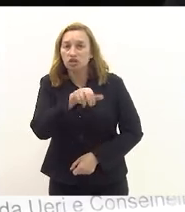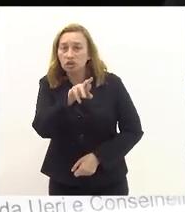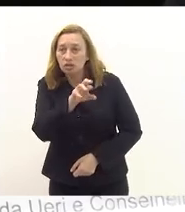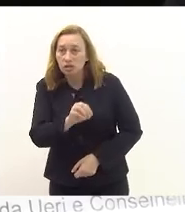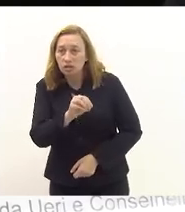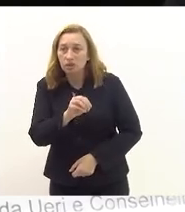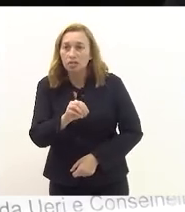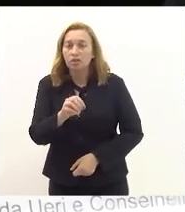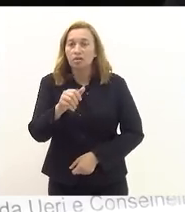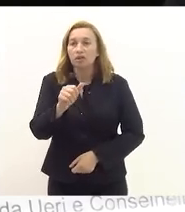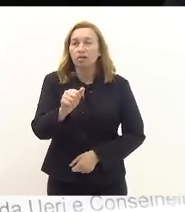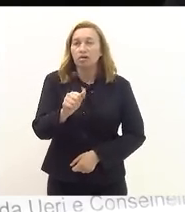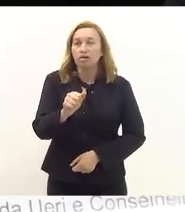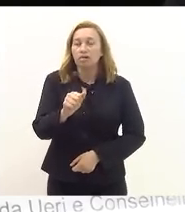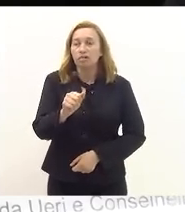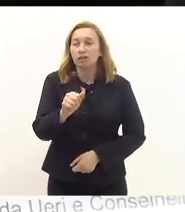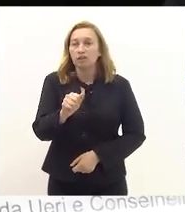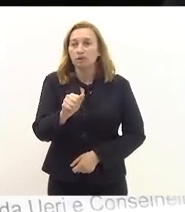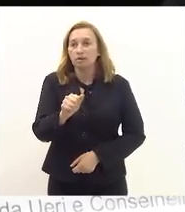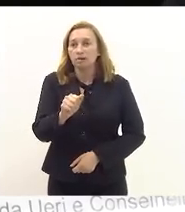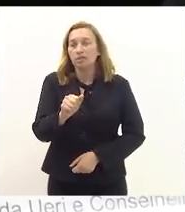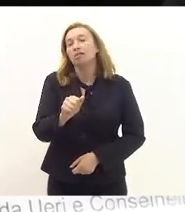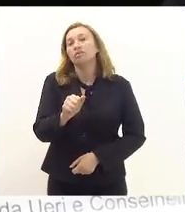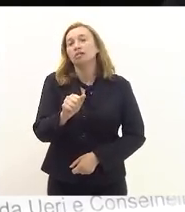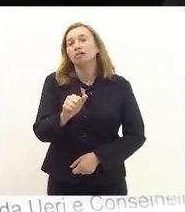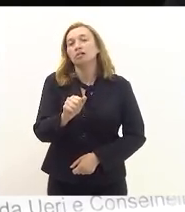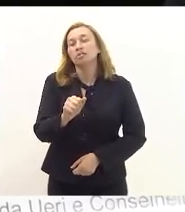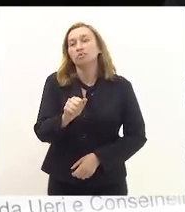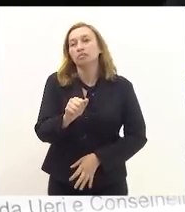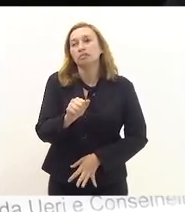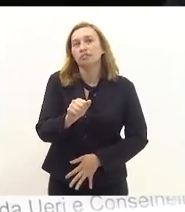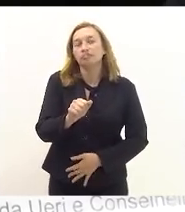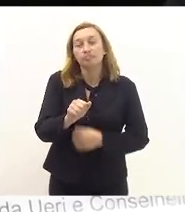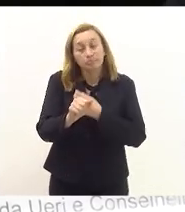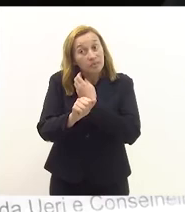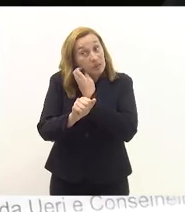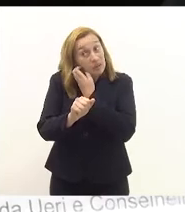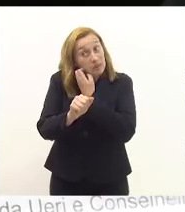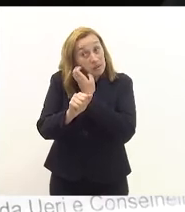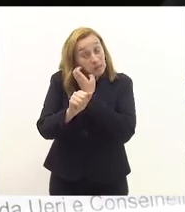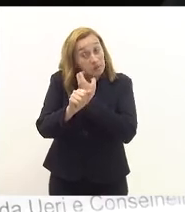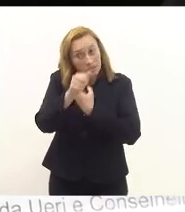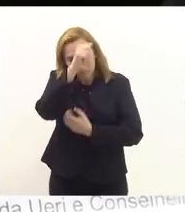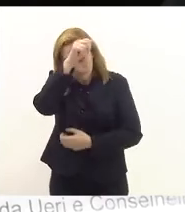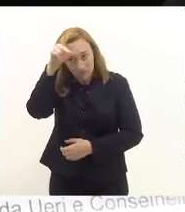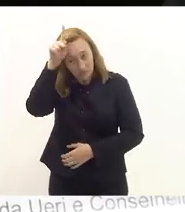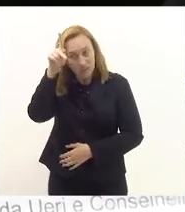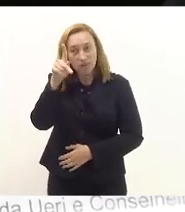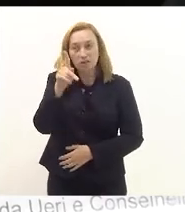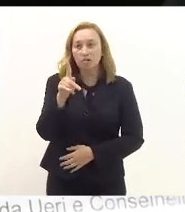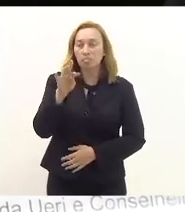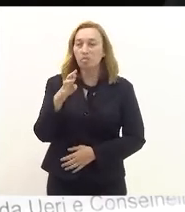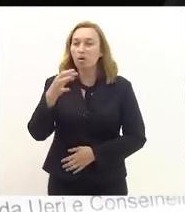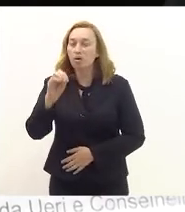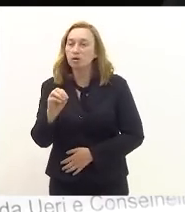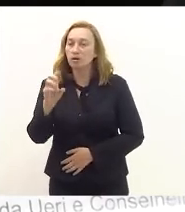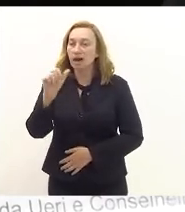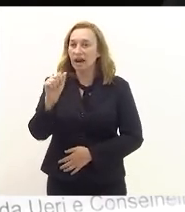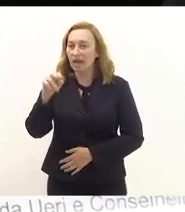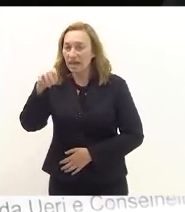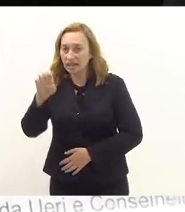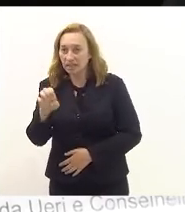prefeito de Porto Alegre, governador do Rio Grande do Sul e por duas vezes, pelo voto popular, governador do Rio de